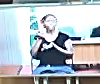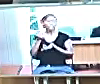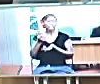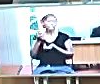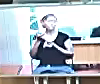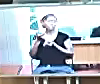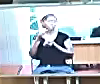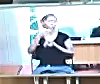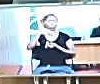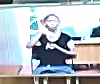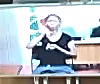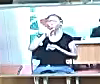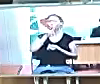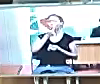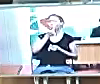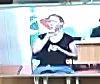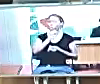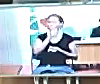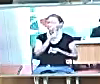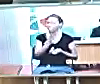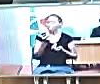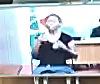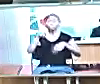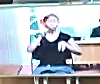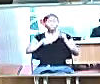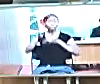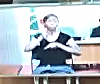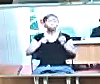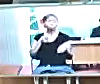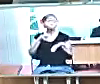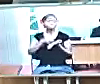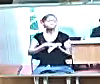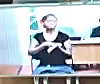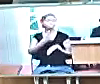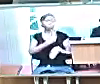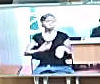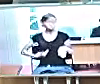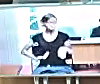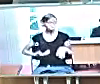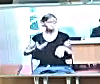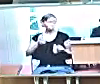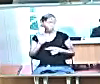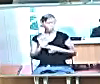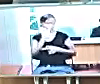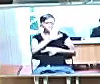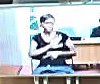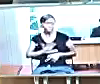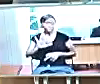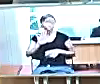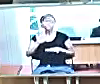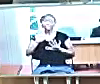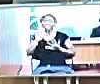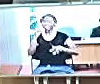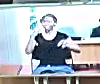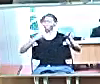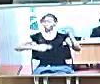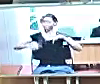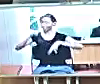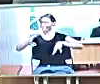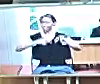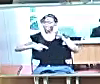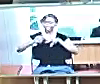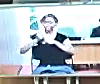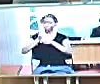a mud que fazem avaliação da capacidade de pagamento dos estados na nossa avaliação nos últimos anos não foi boa a gente precisa melhorar